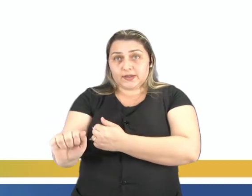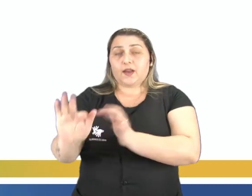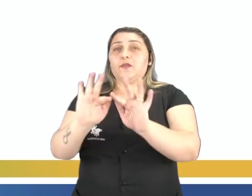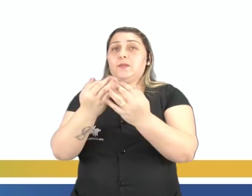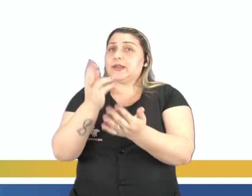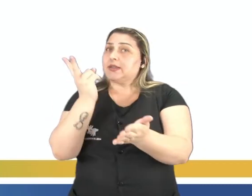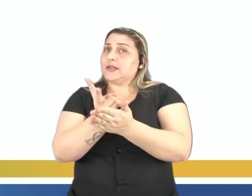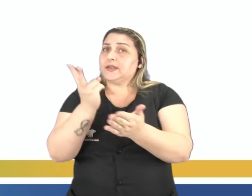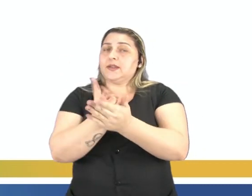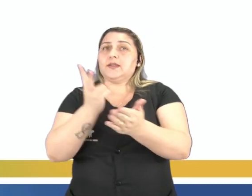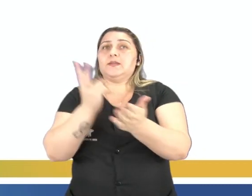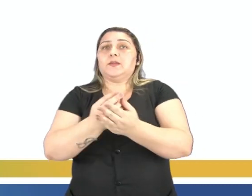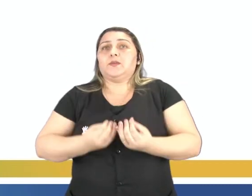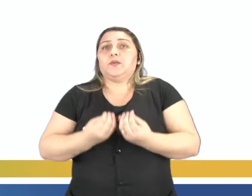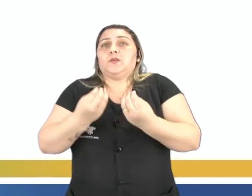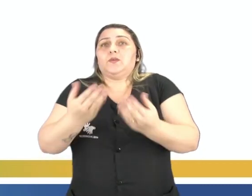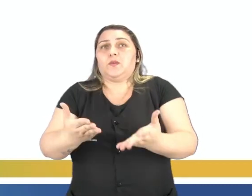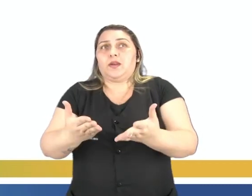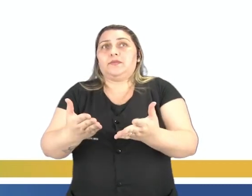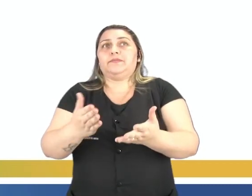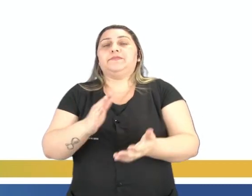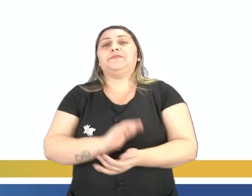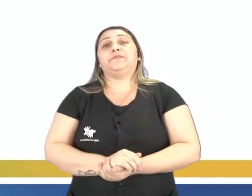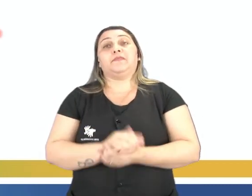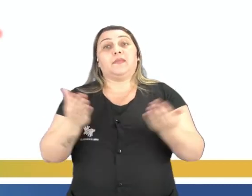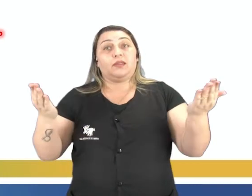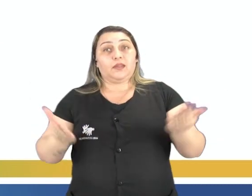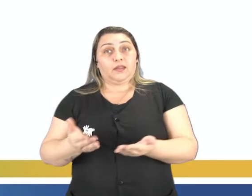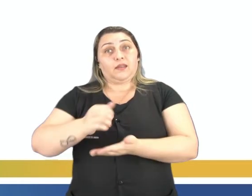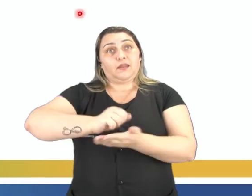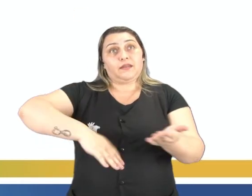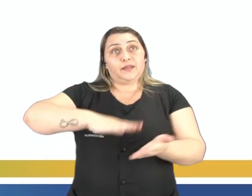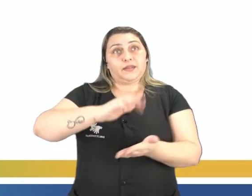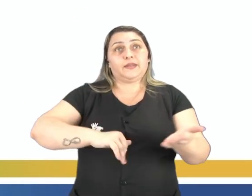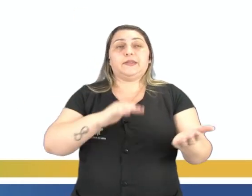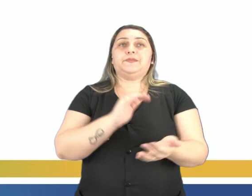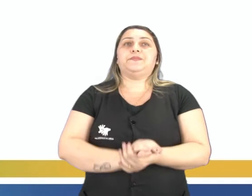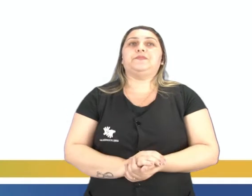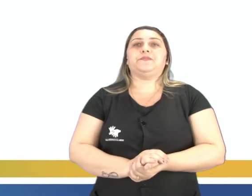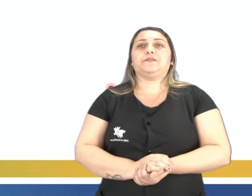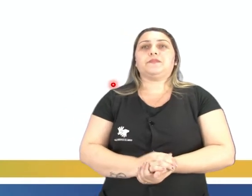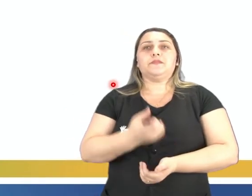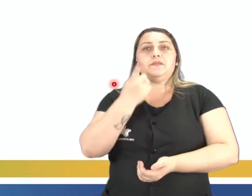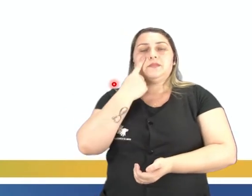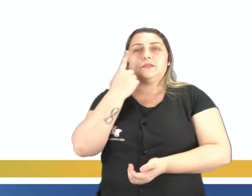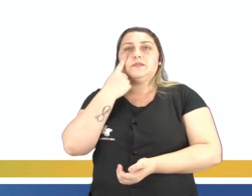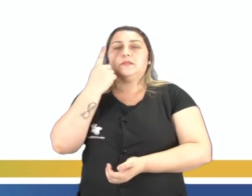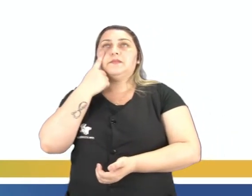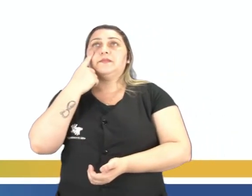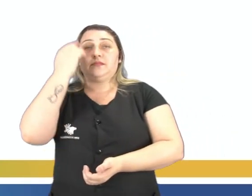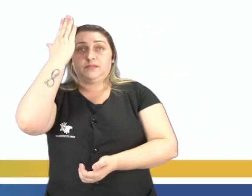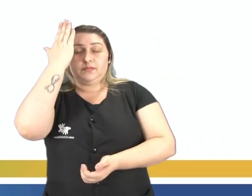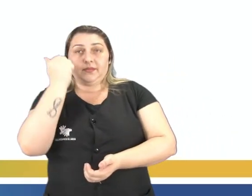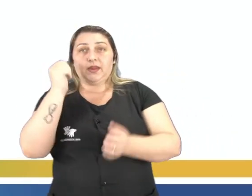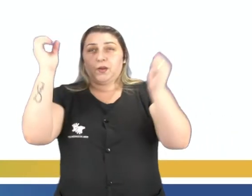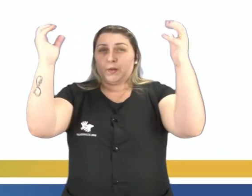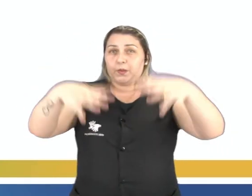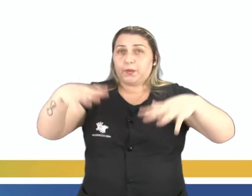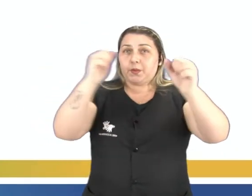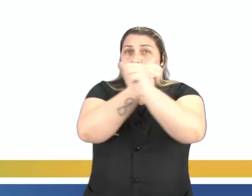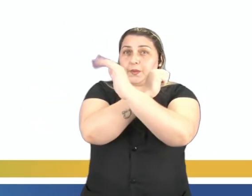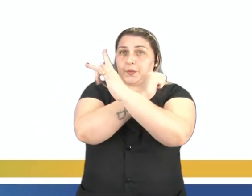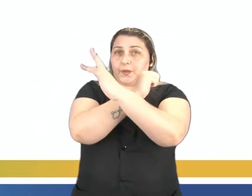eles sempre vão doar elétrons. Vamos exercitar um pouco? Então aqui, questão 1. Sabendo que a chuva